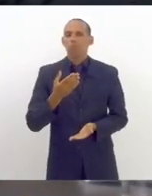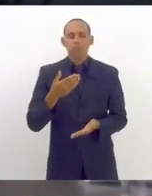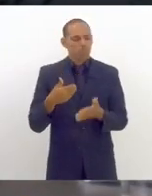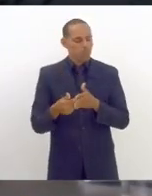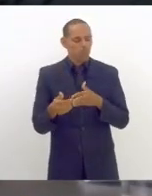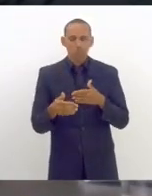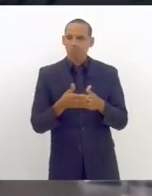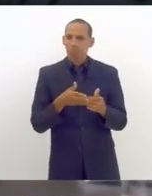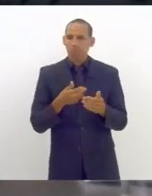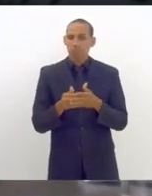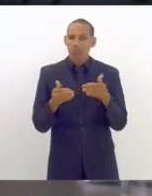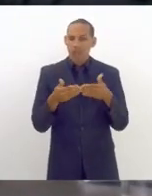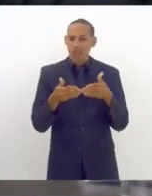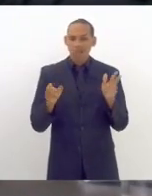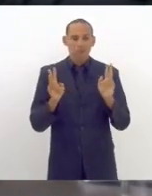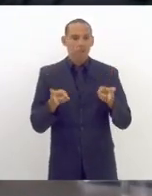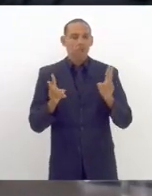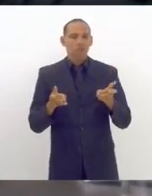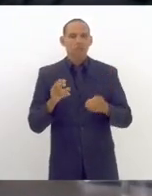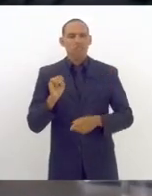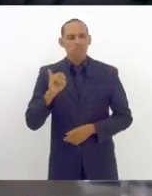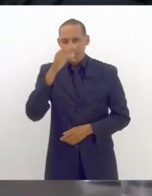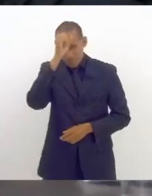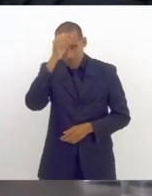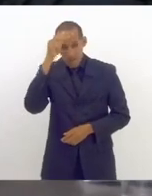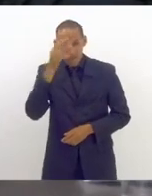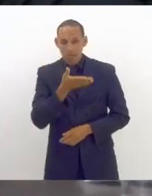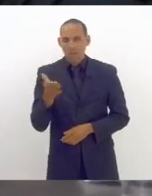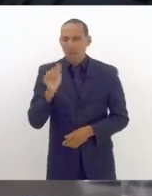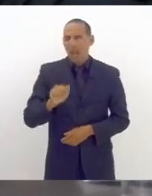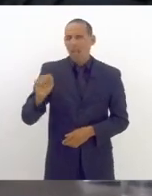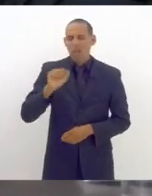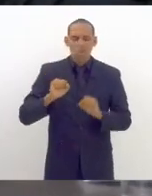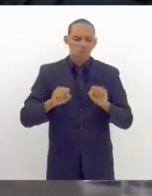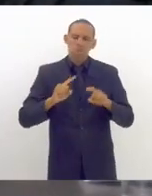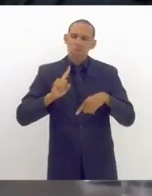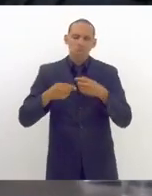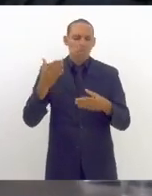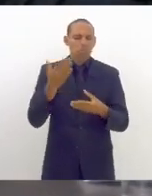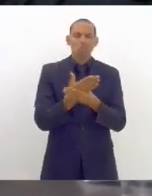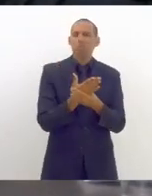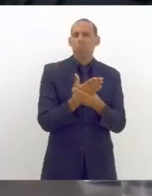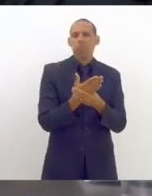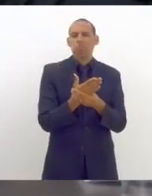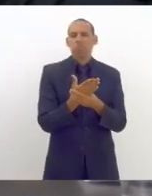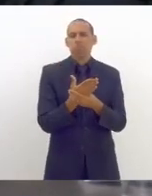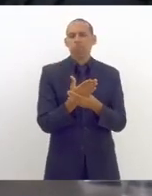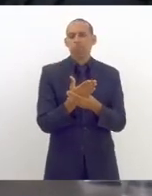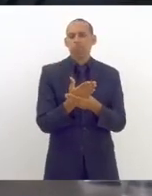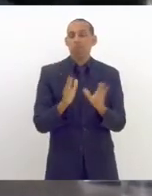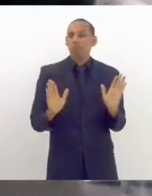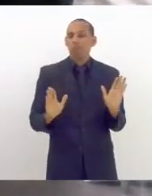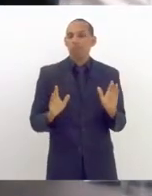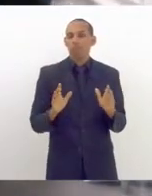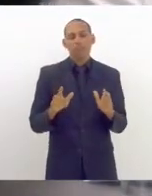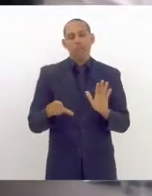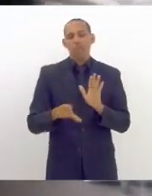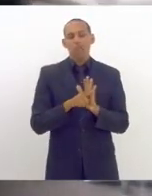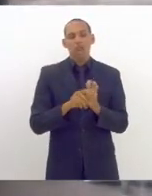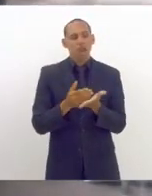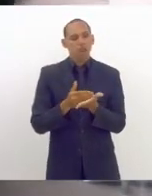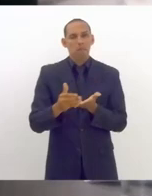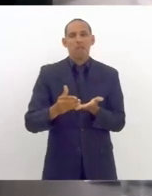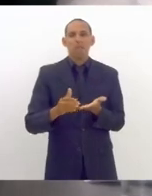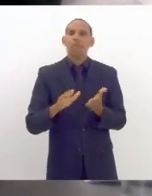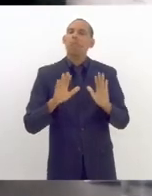deixando aberto aqui os prefeitos Associação pode depois entrar com uma ação a partir de uma vez que essa lei entre vigor